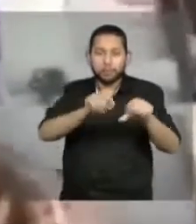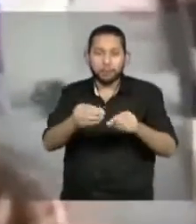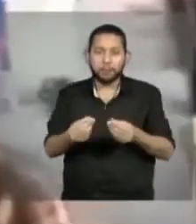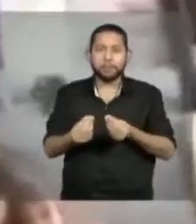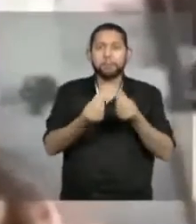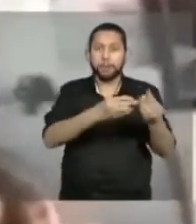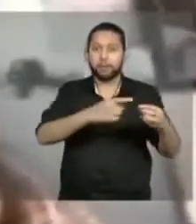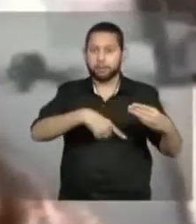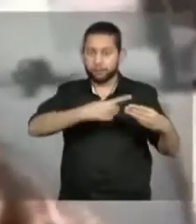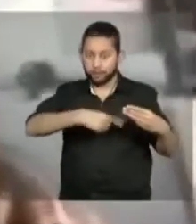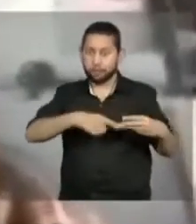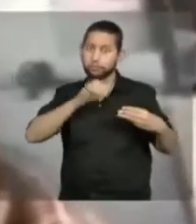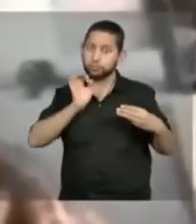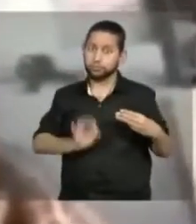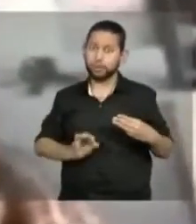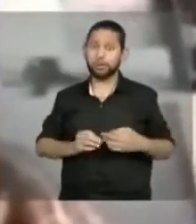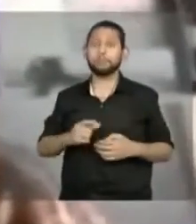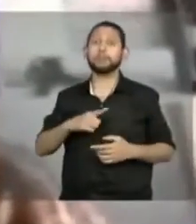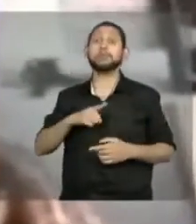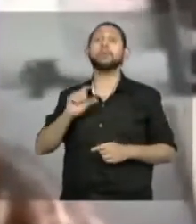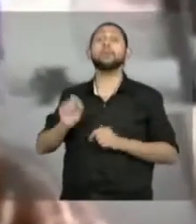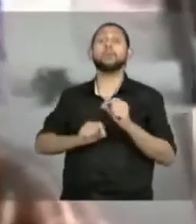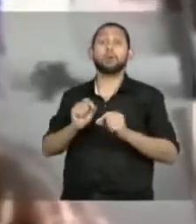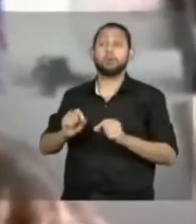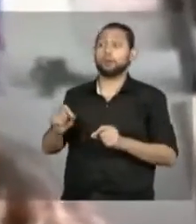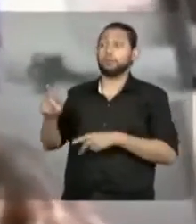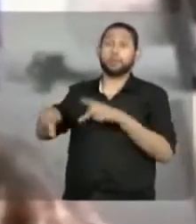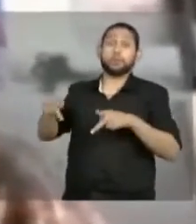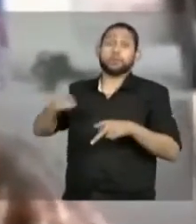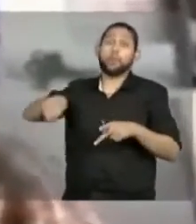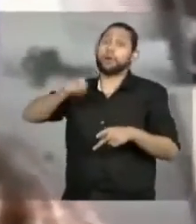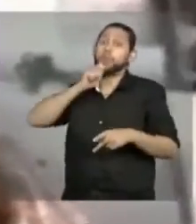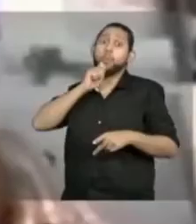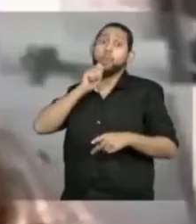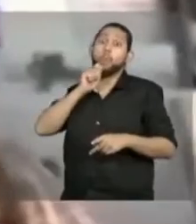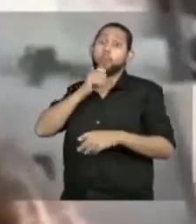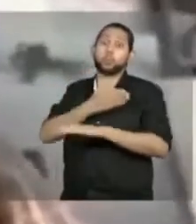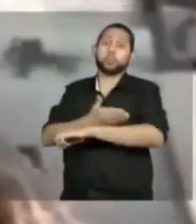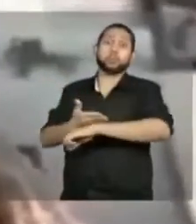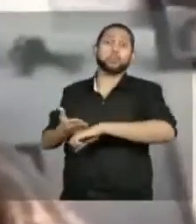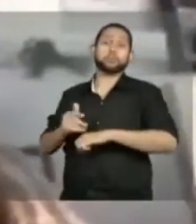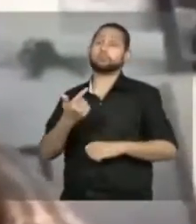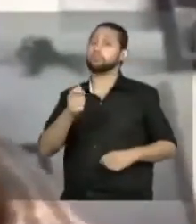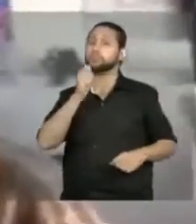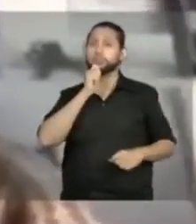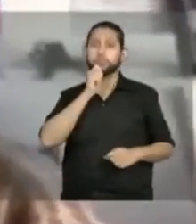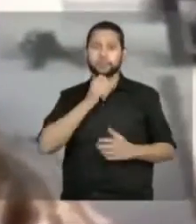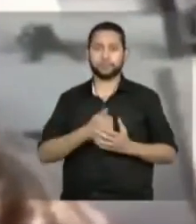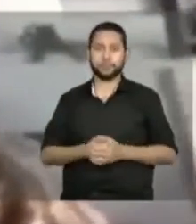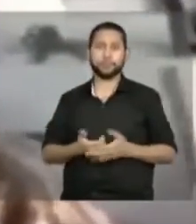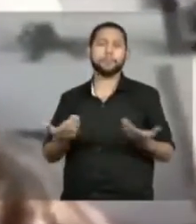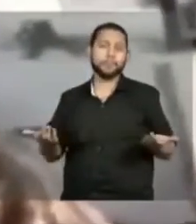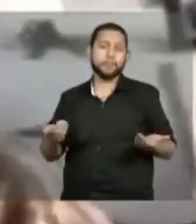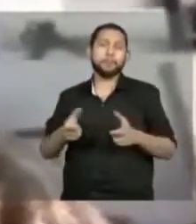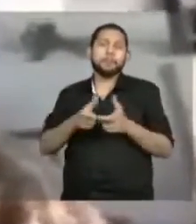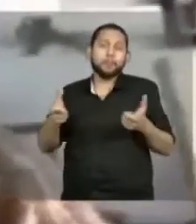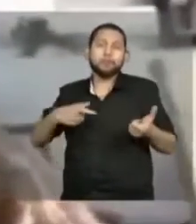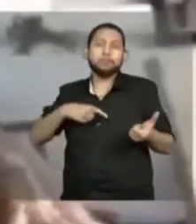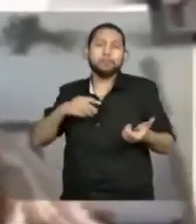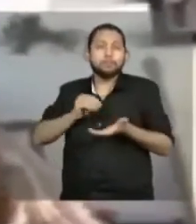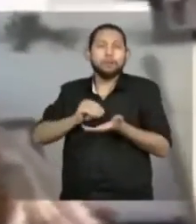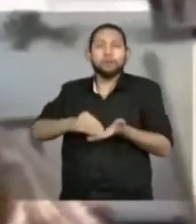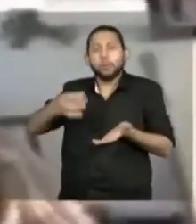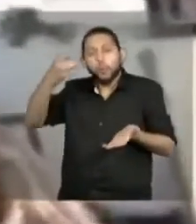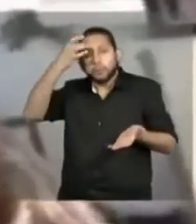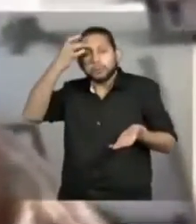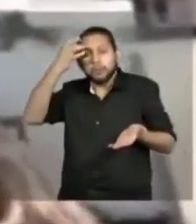ainda enfrentamos muitos problemas. Um deles é a baixa adesão da população. Embora todo mundo se diga razoavelmente consciente em relação a isso,